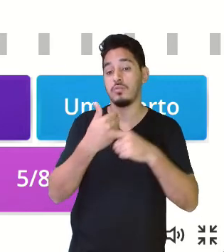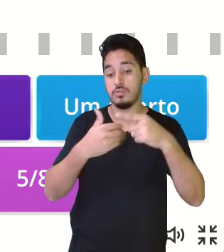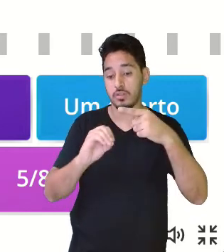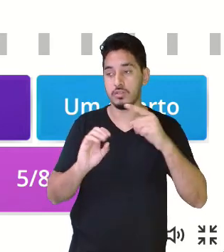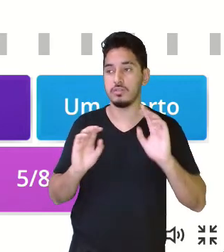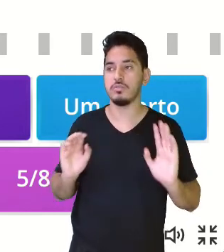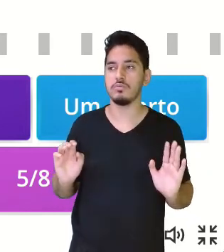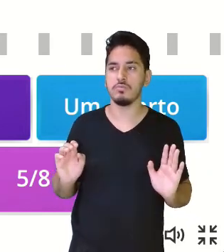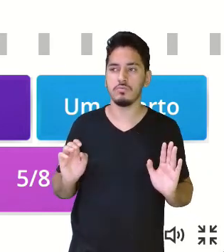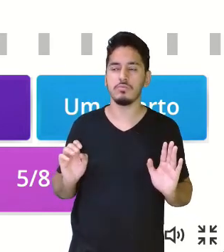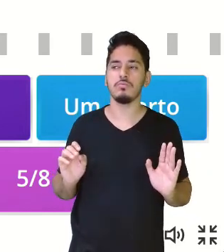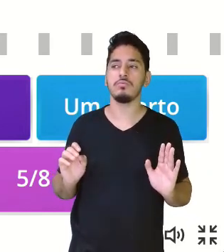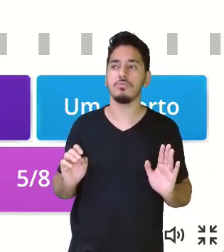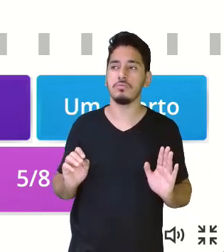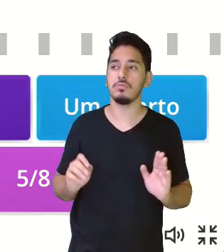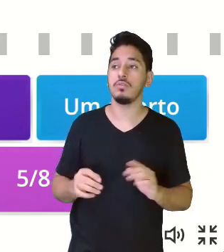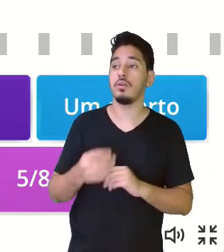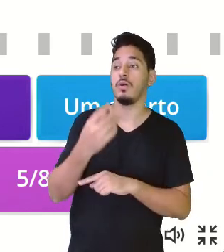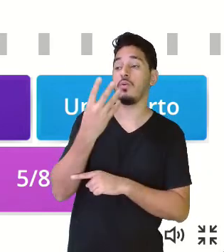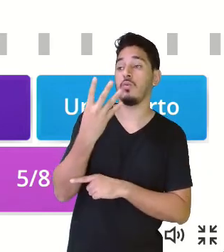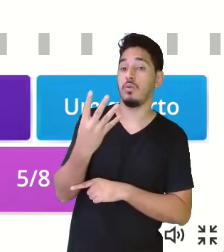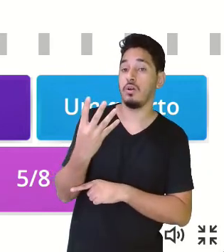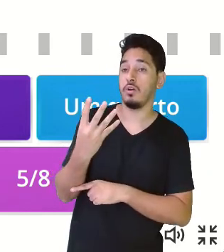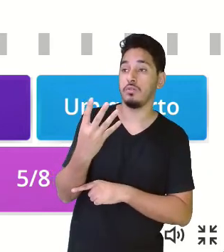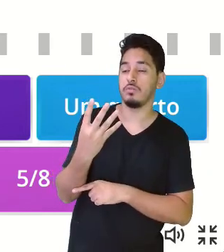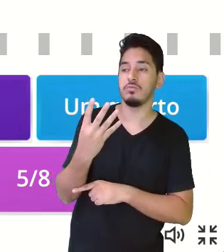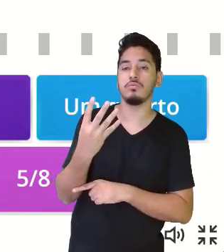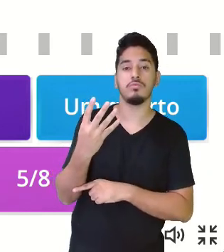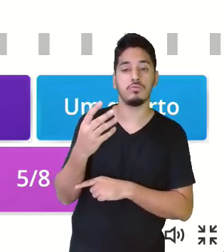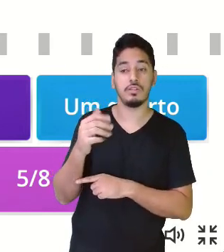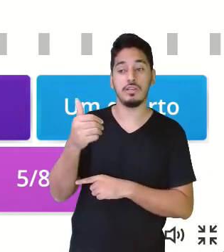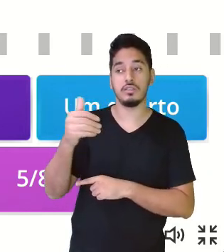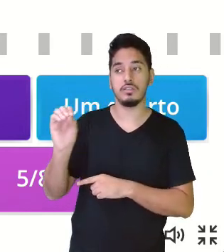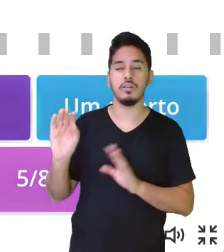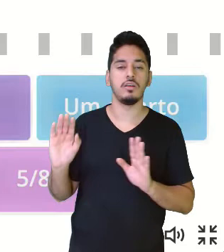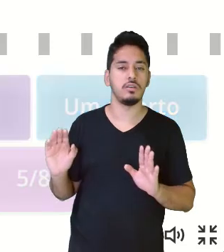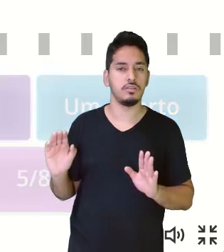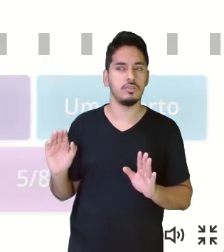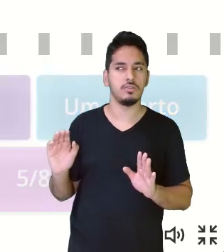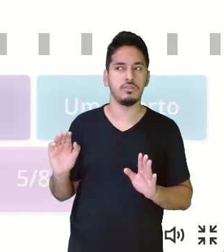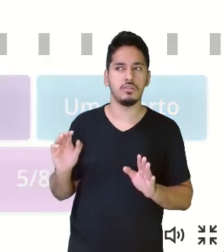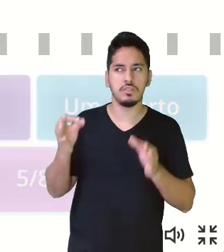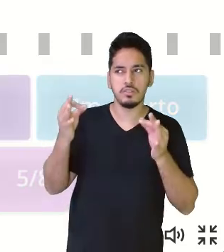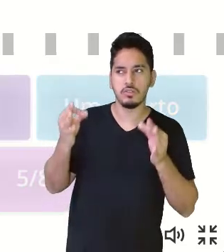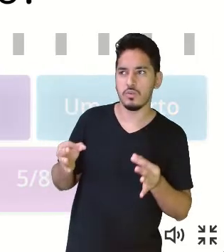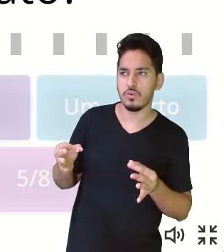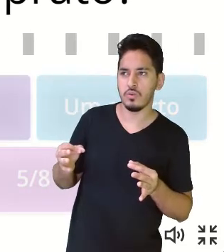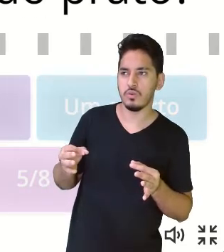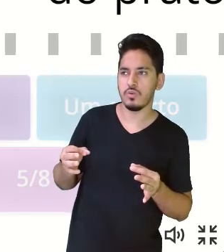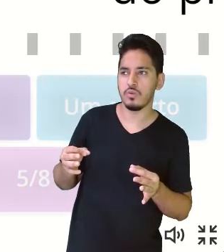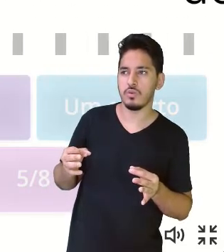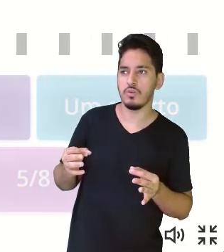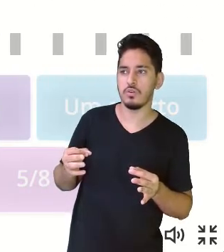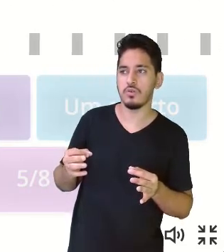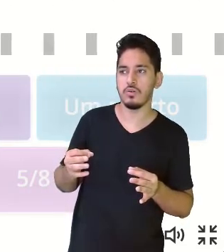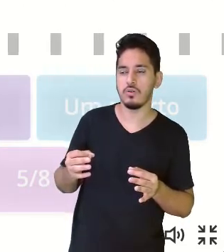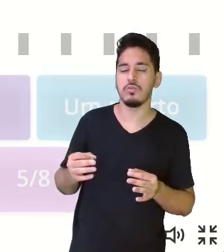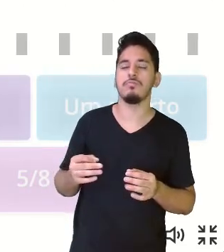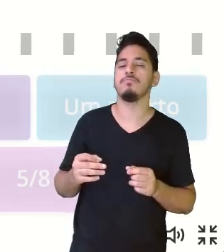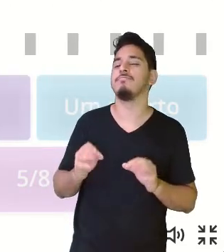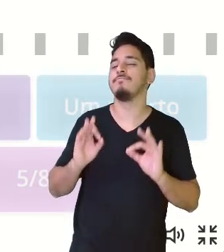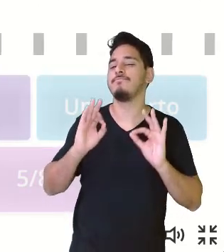décimos. 4 partes das 10. Beleza? Será que a gente acertou?